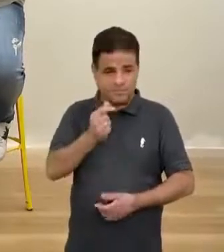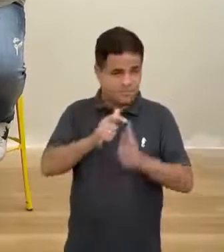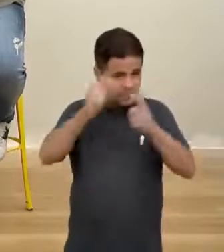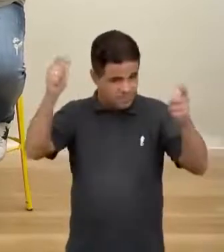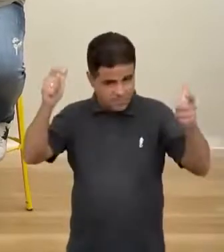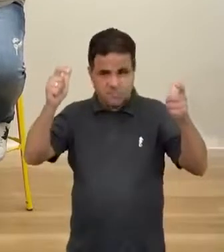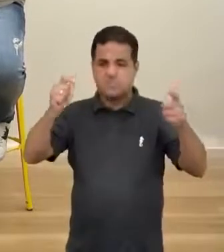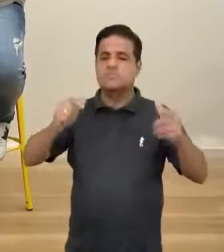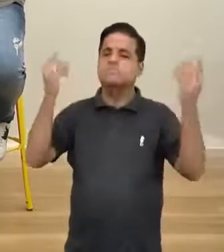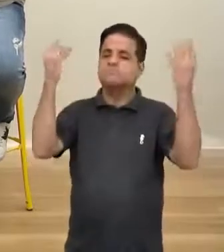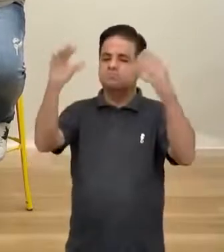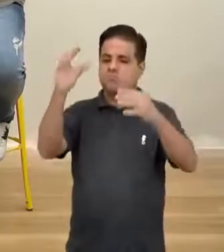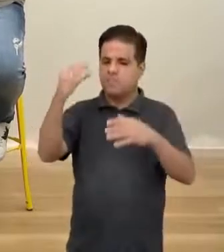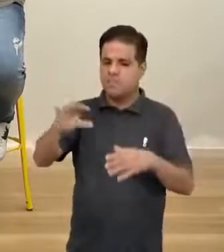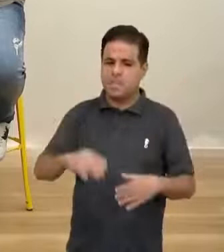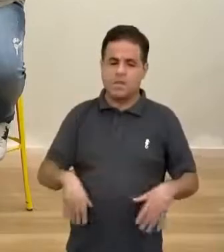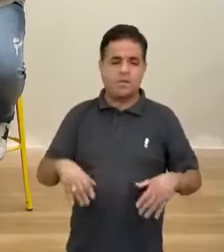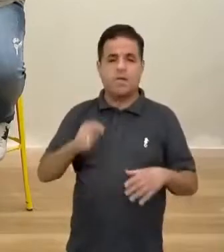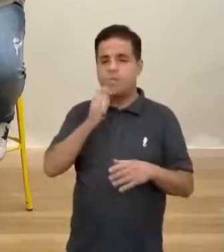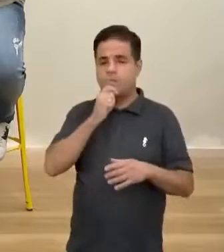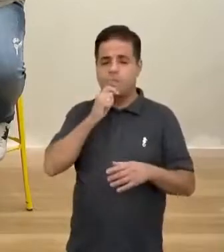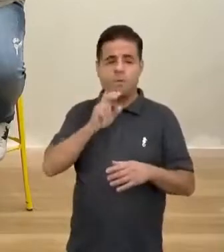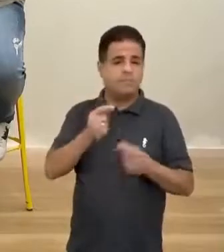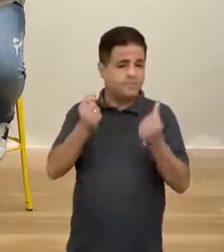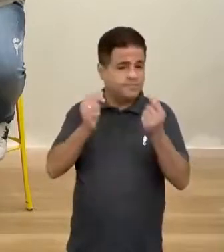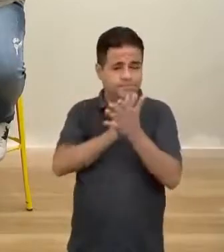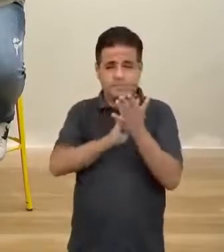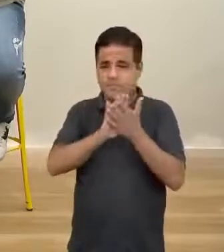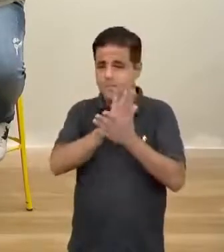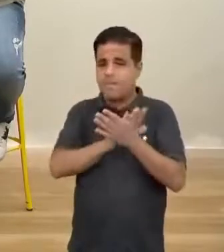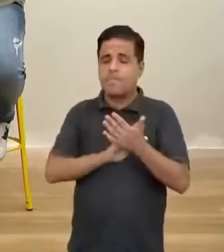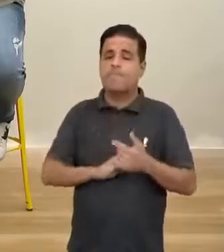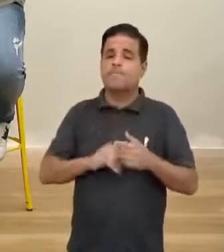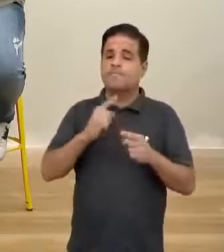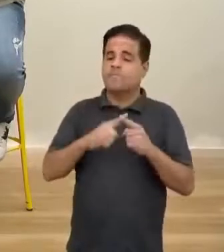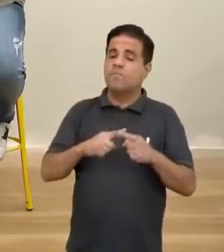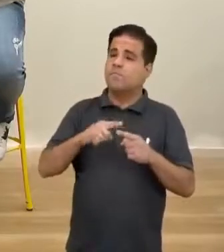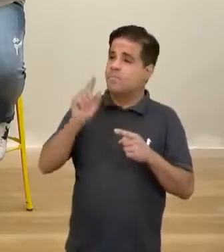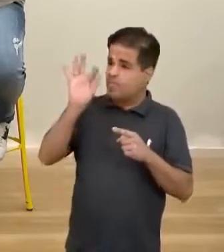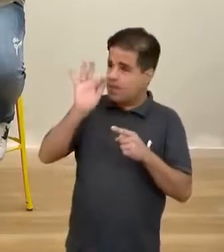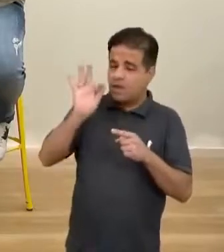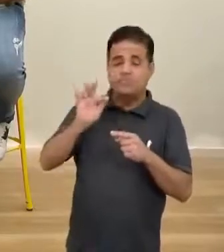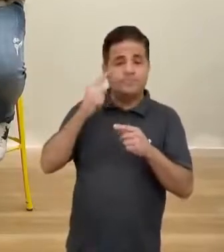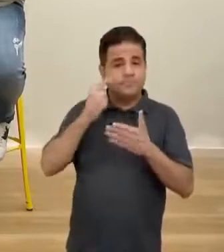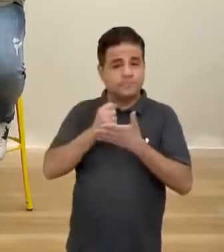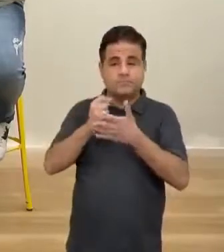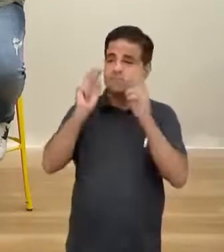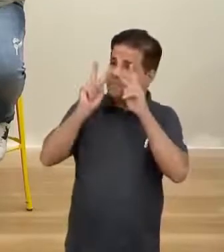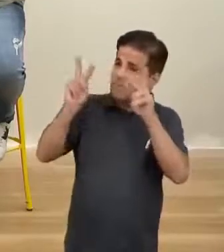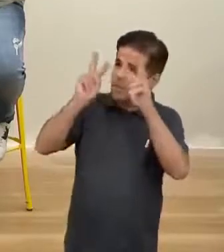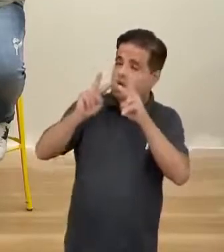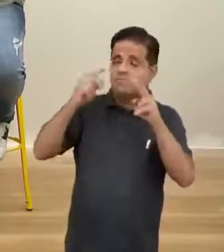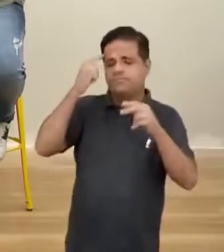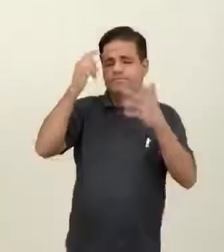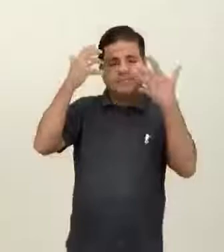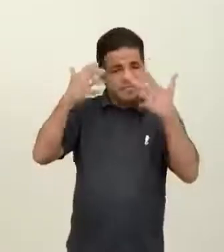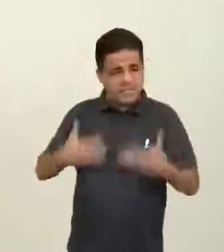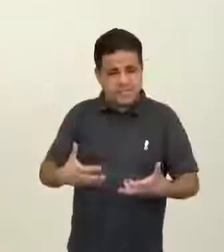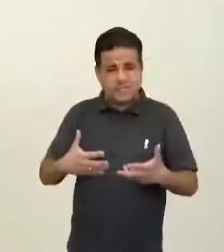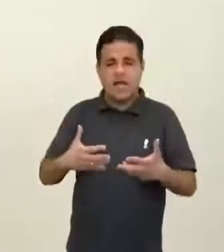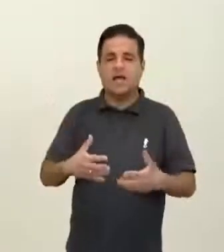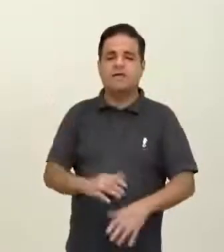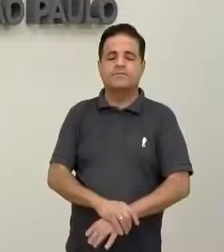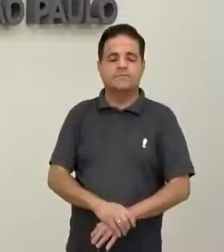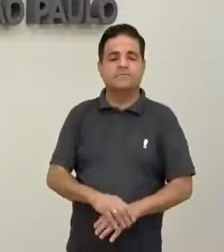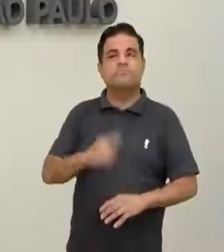maioria colocou sem dinheiro, sem um centavo. Que coisa. É porque a figura também já tá levando a isso, né? Mas sou muito cansado. Acho